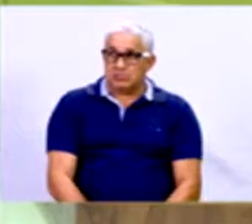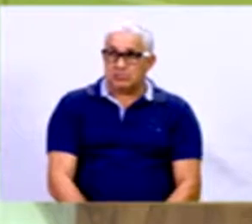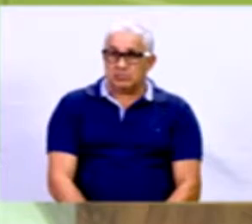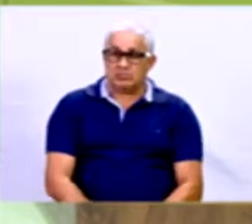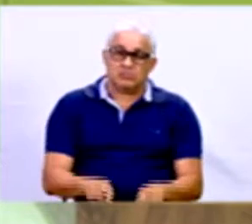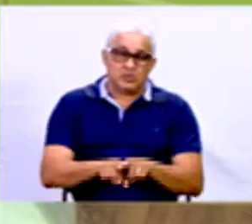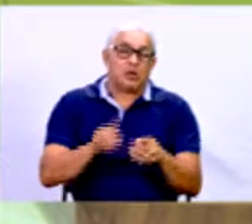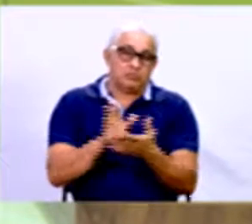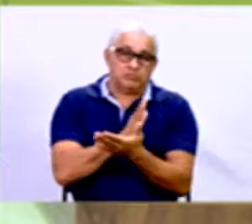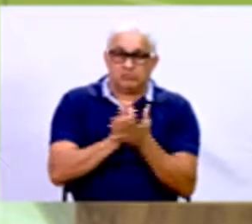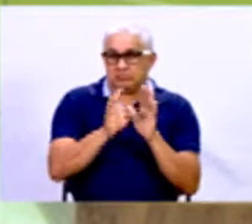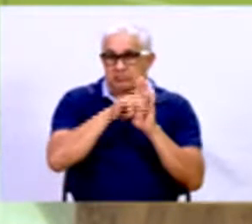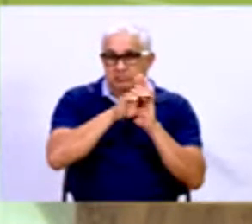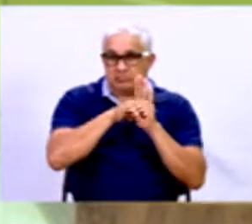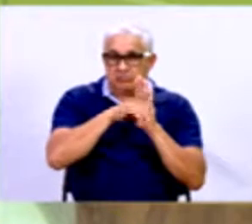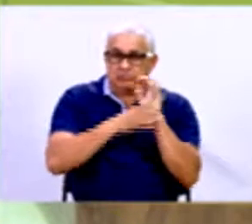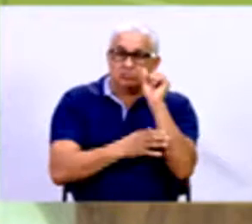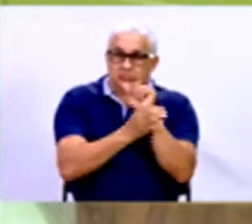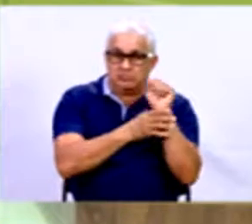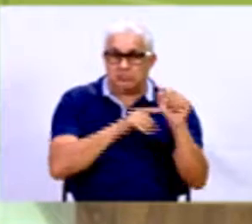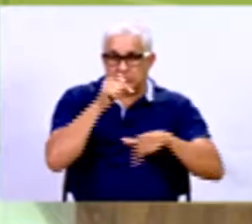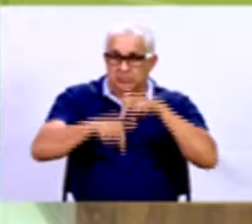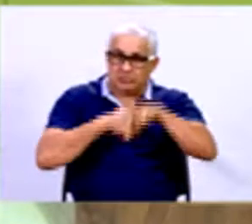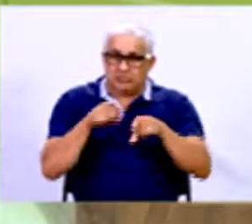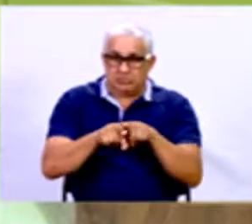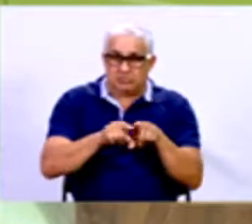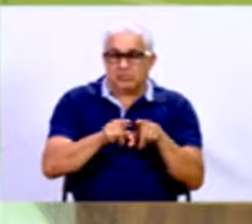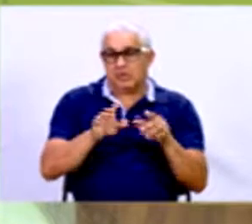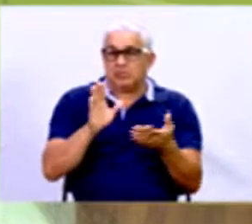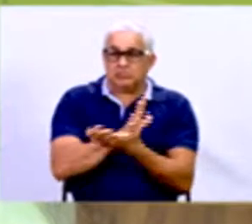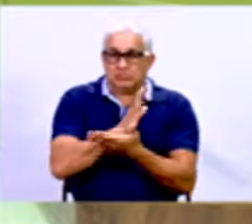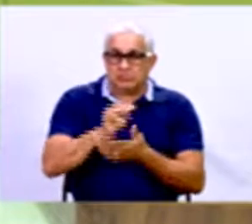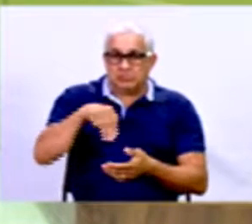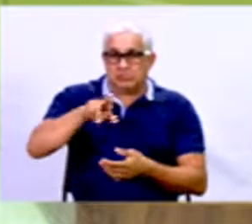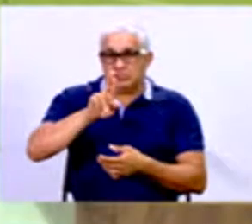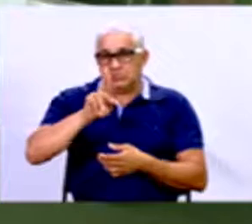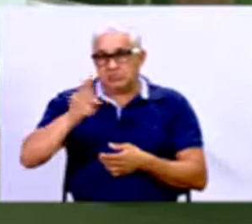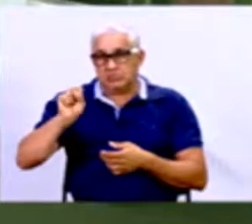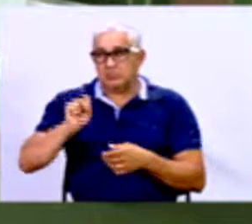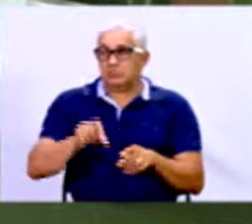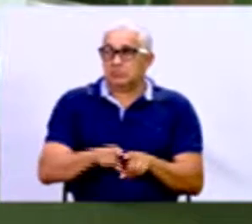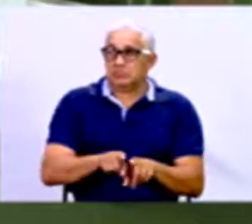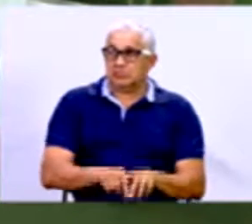sobre alguns conceitos de segurança do trabalho também, sobre algumas NRs.